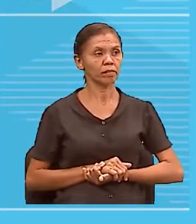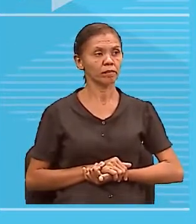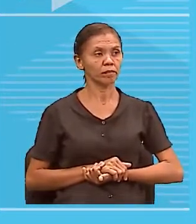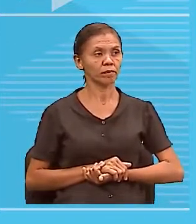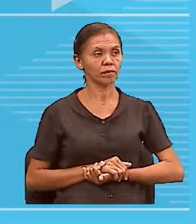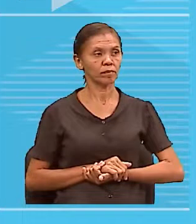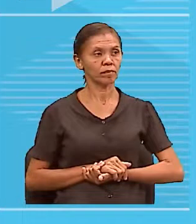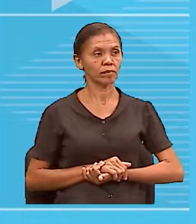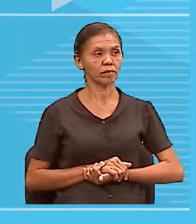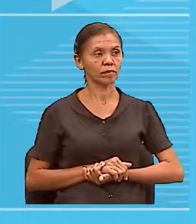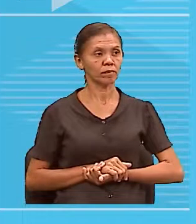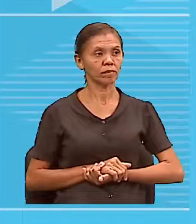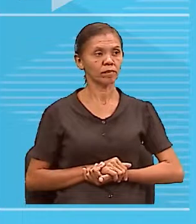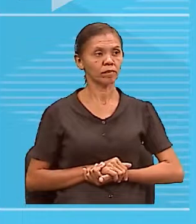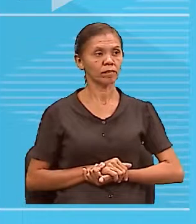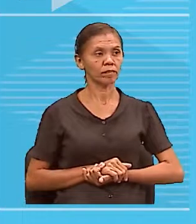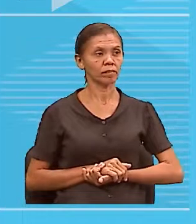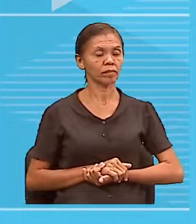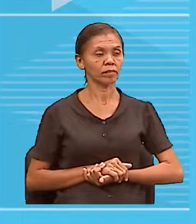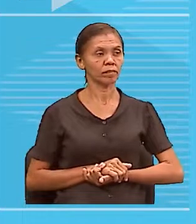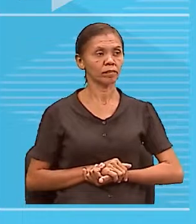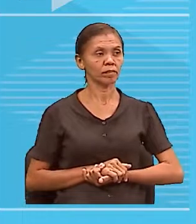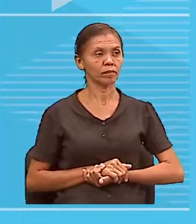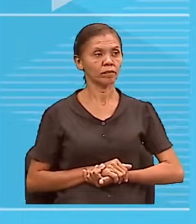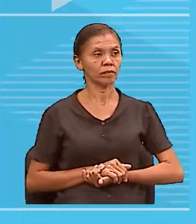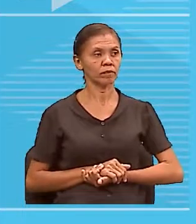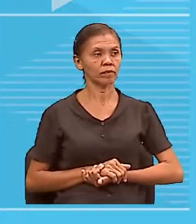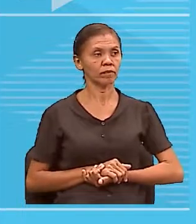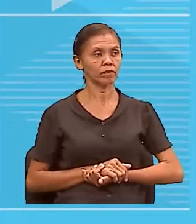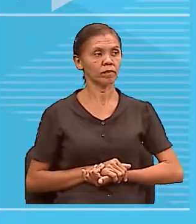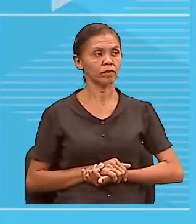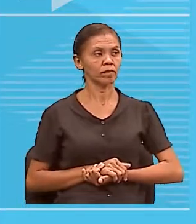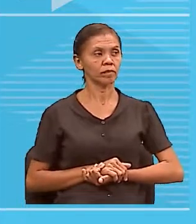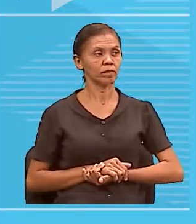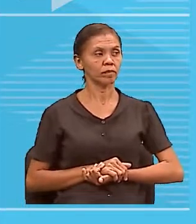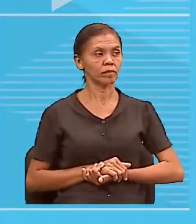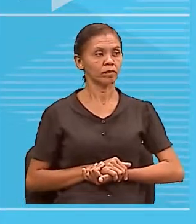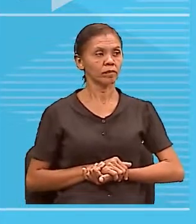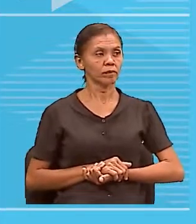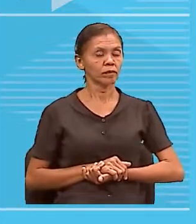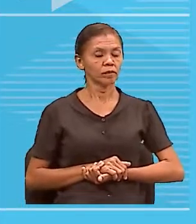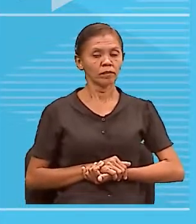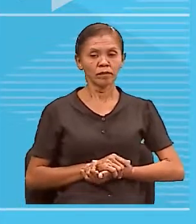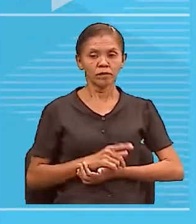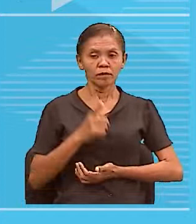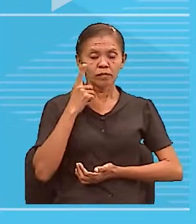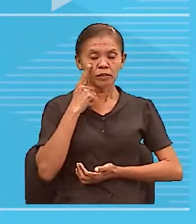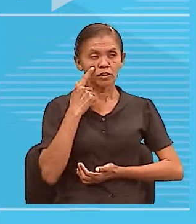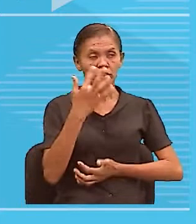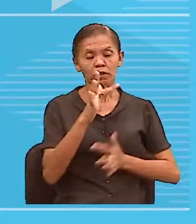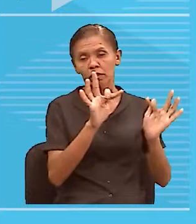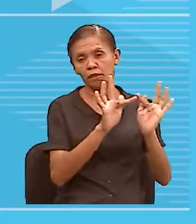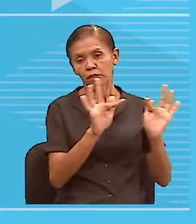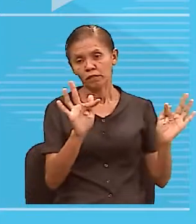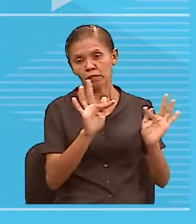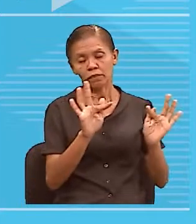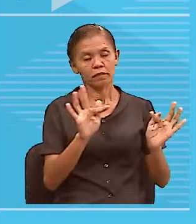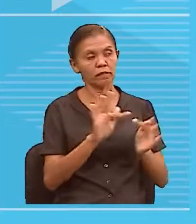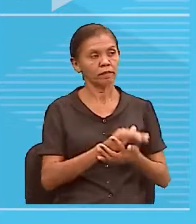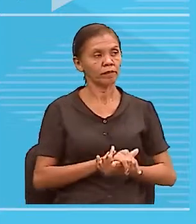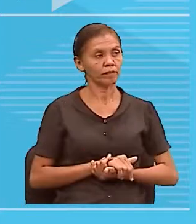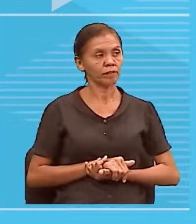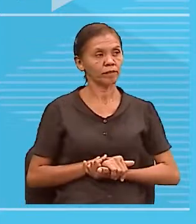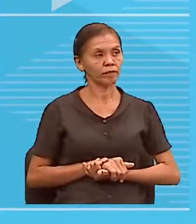a comida já está podre ida né no comas né Essa